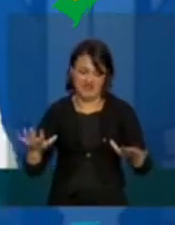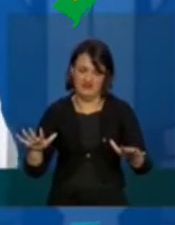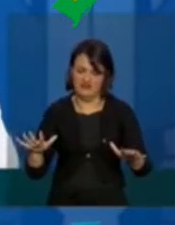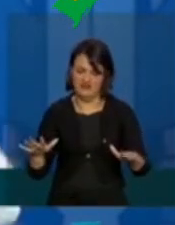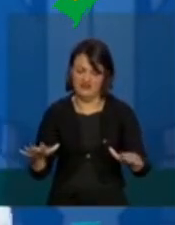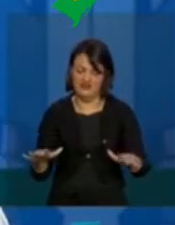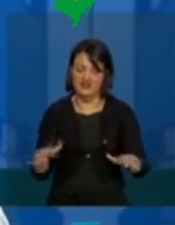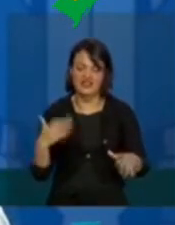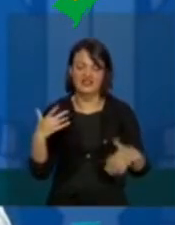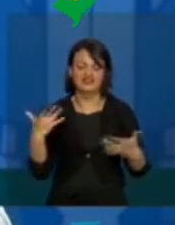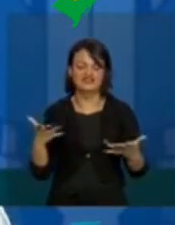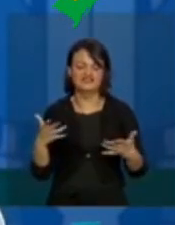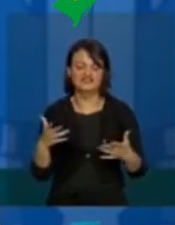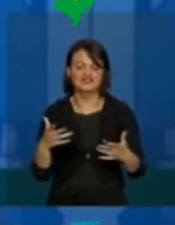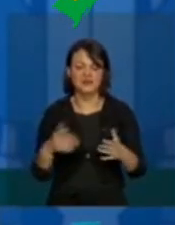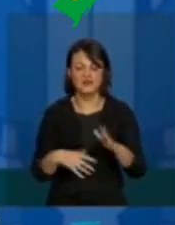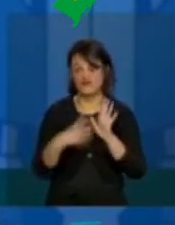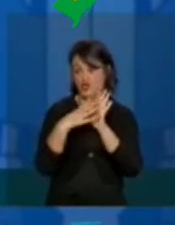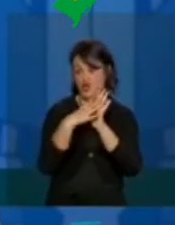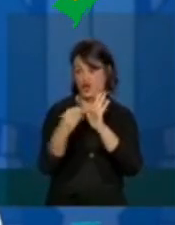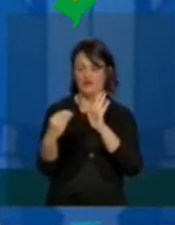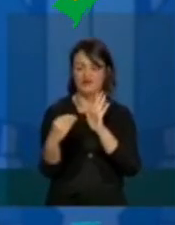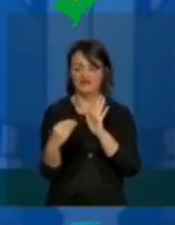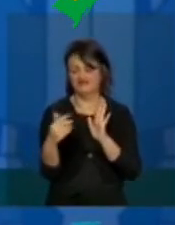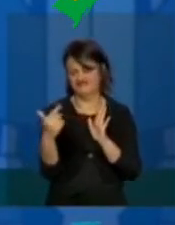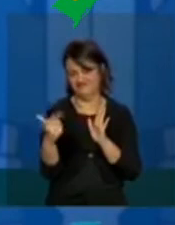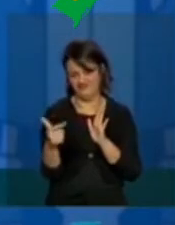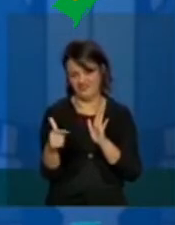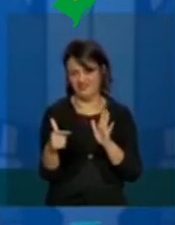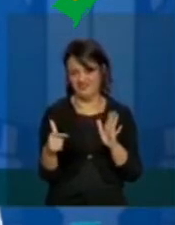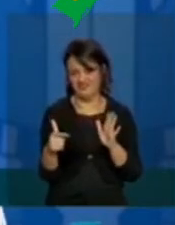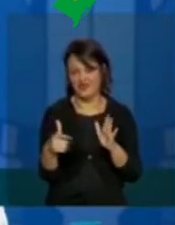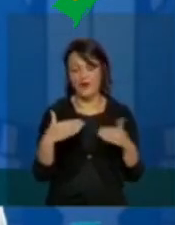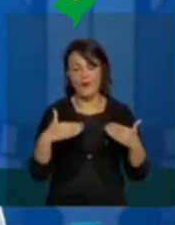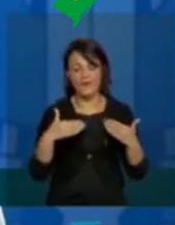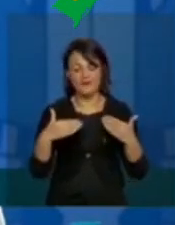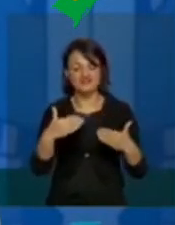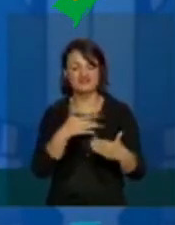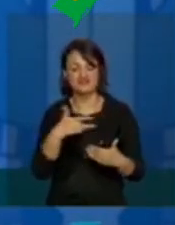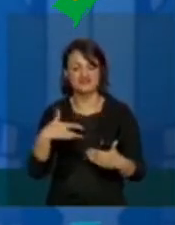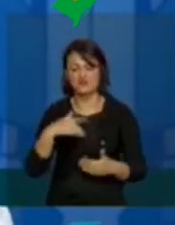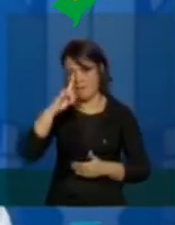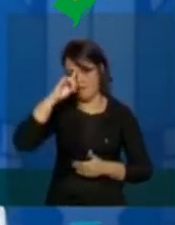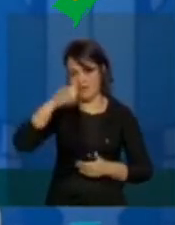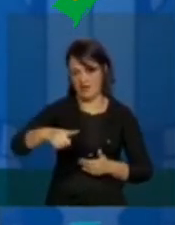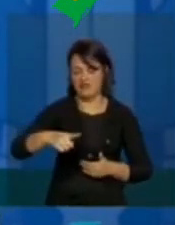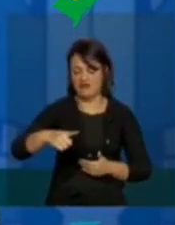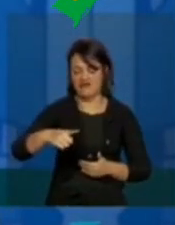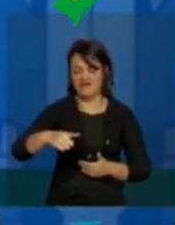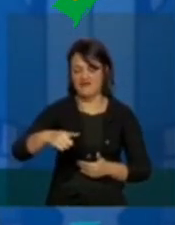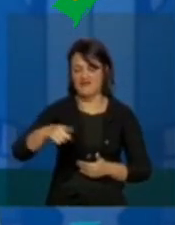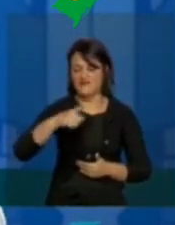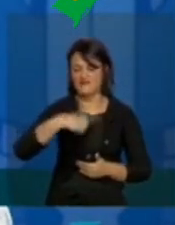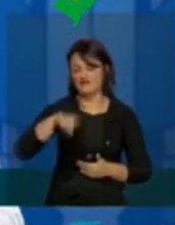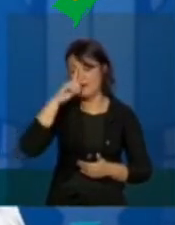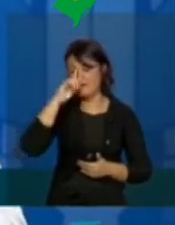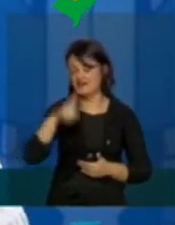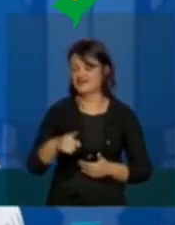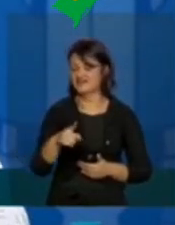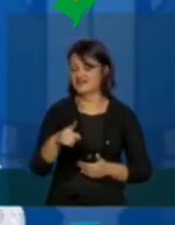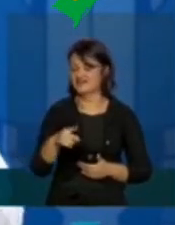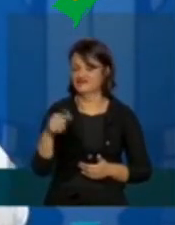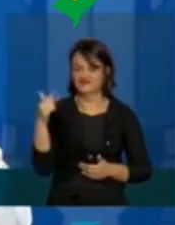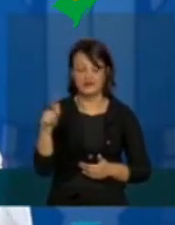nenhuma receita de bolo. O Ministério da Saúde não determinou, nós não fizemos determinação.